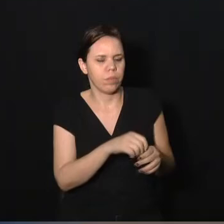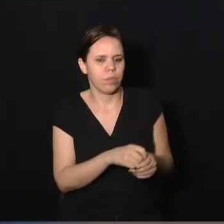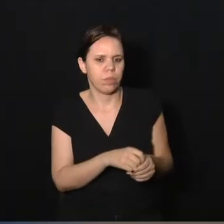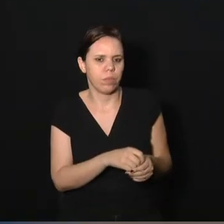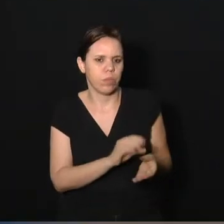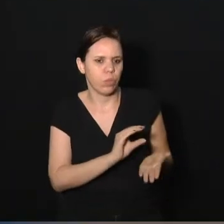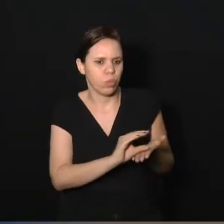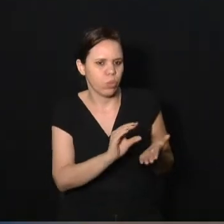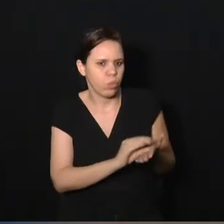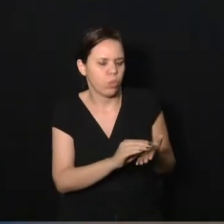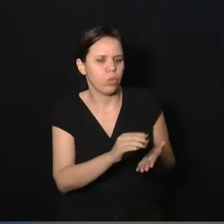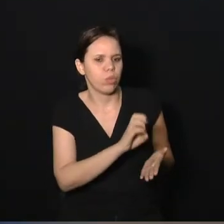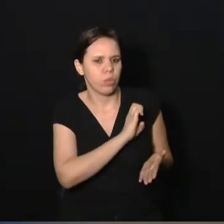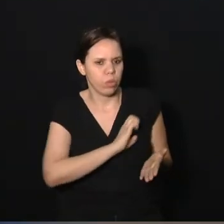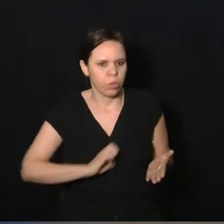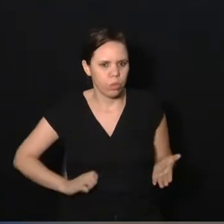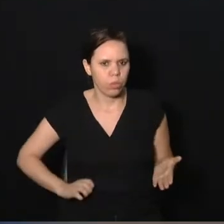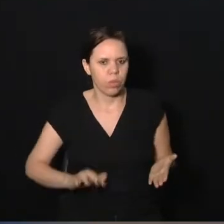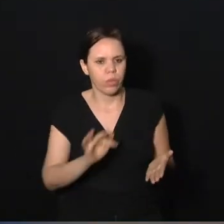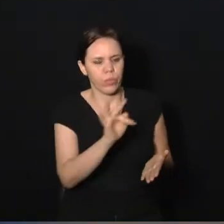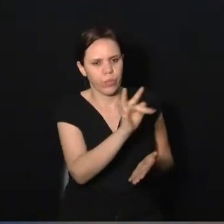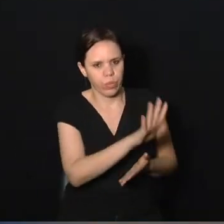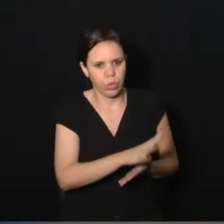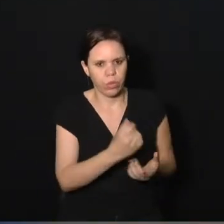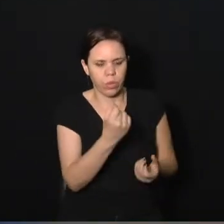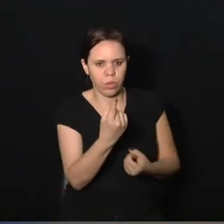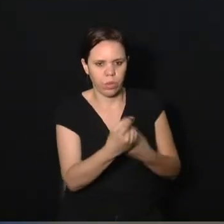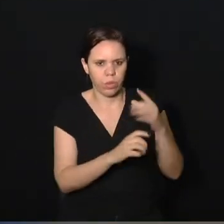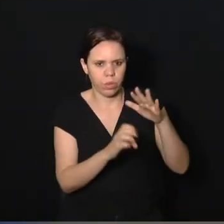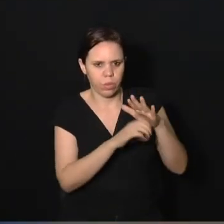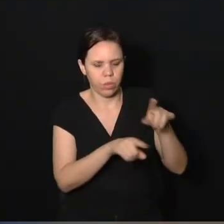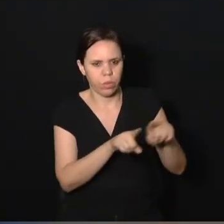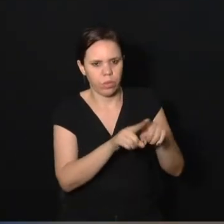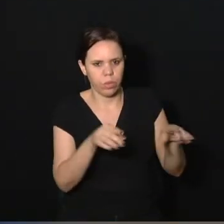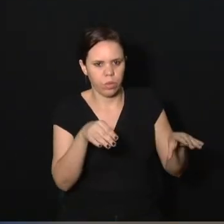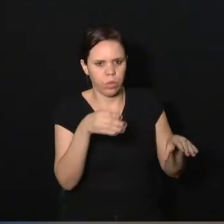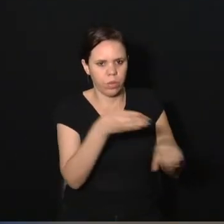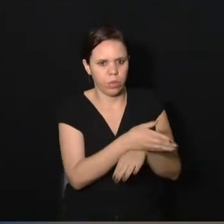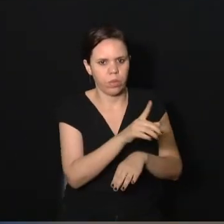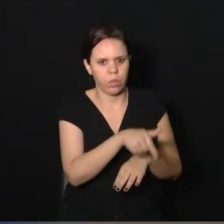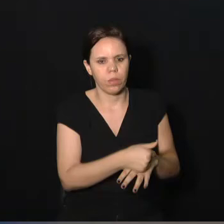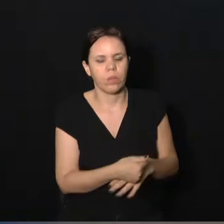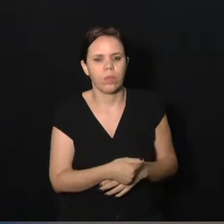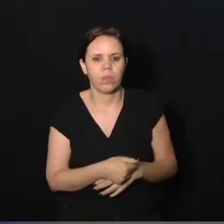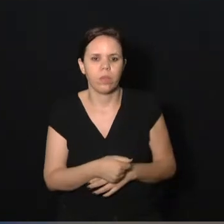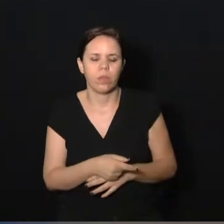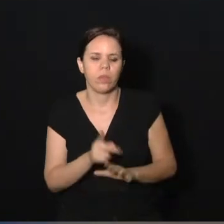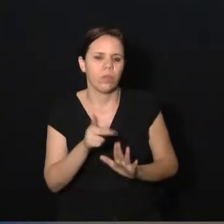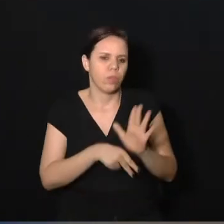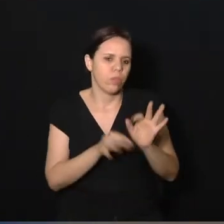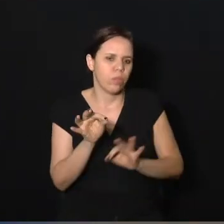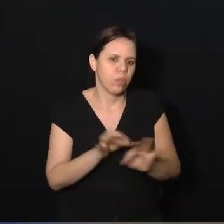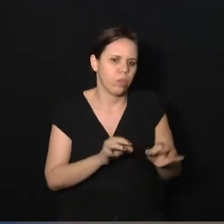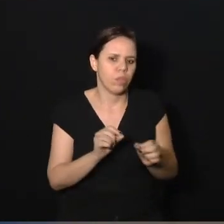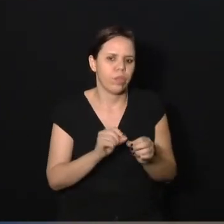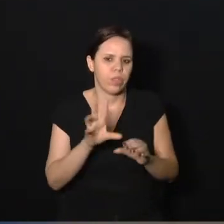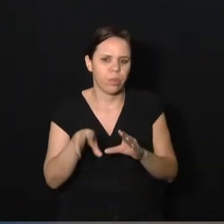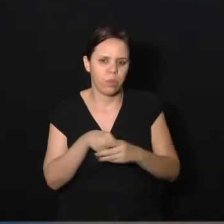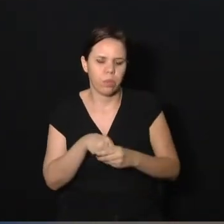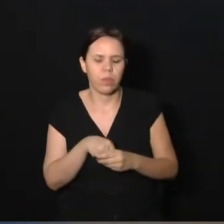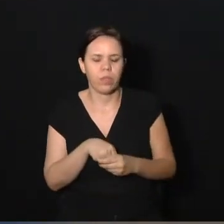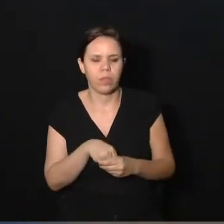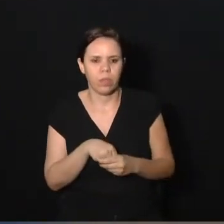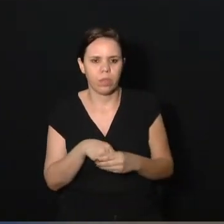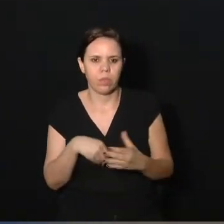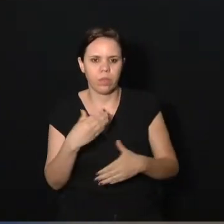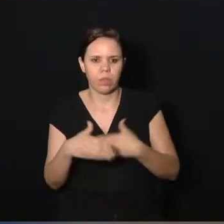estaduais, federais, e algumas empresas também vão entrar nisso. O projeto vai ser realmente implementado, está cada